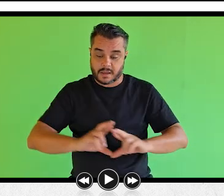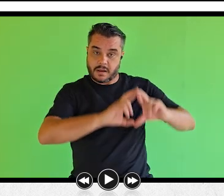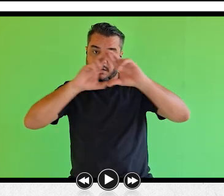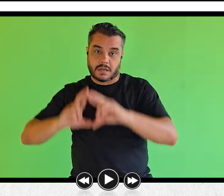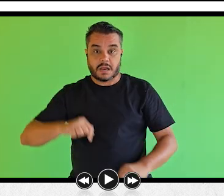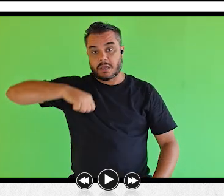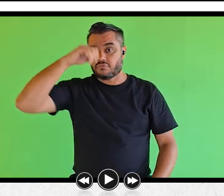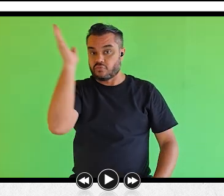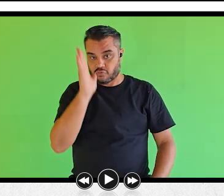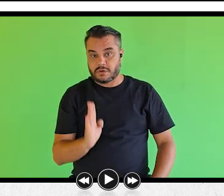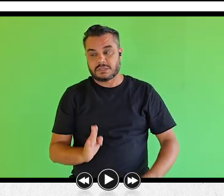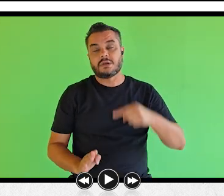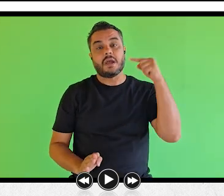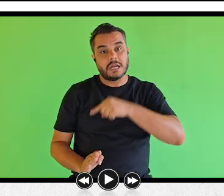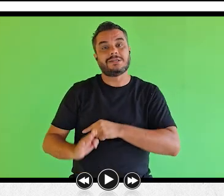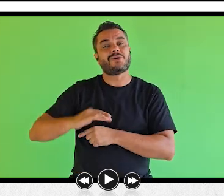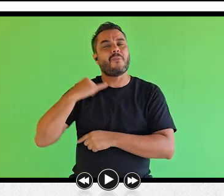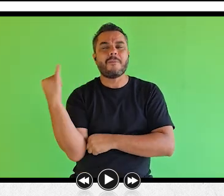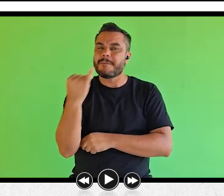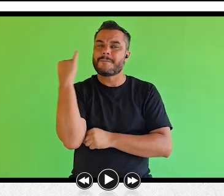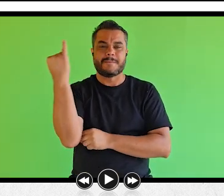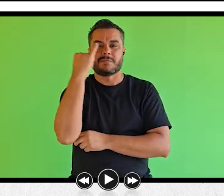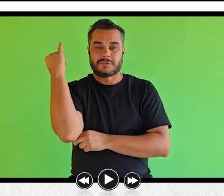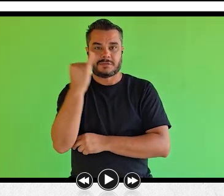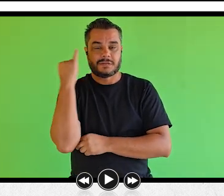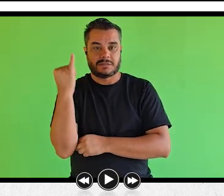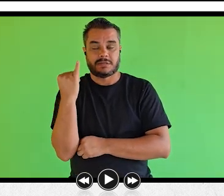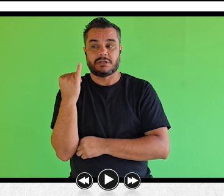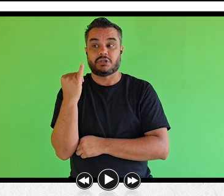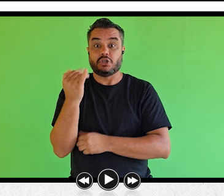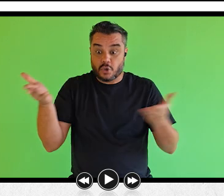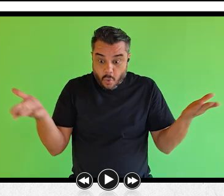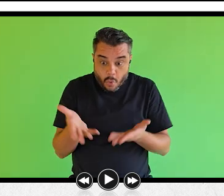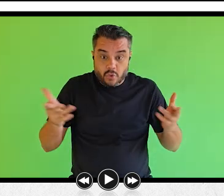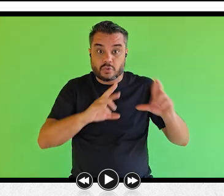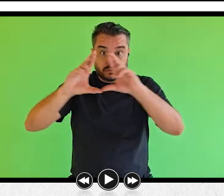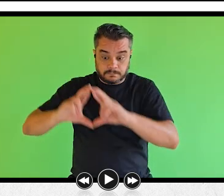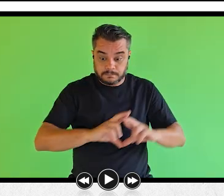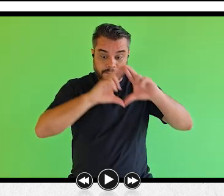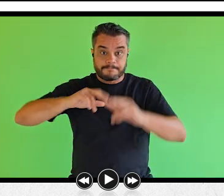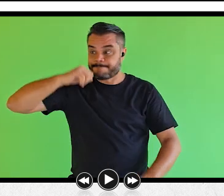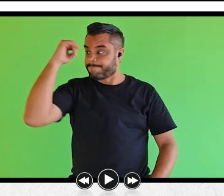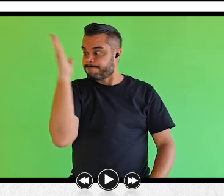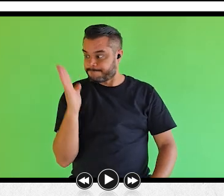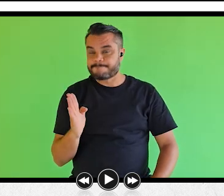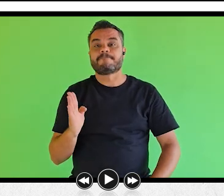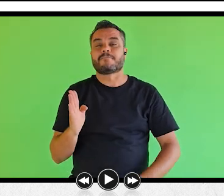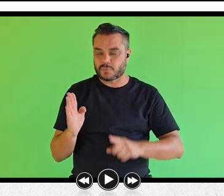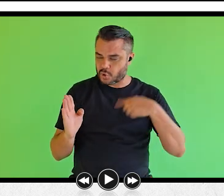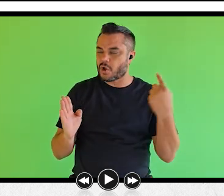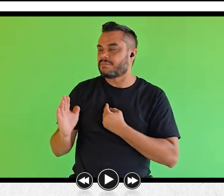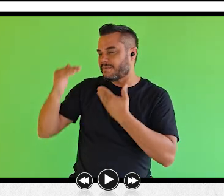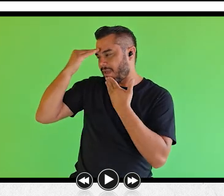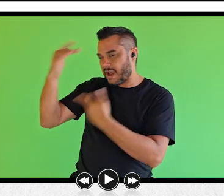nós temos hoje em nosso país devemos muito aos catadores. Então, deixo aqui algumas referências,